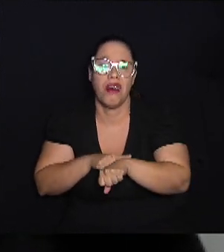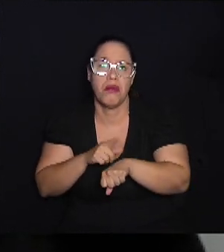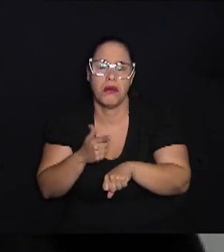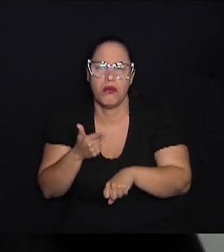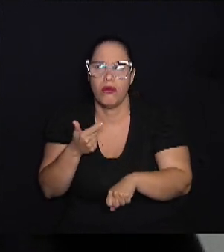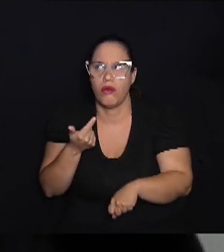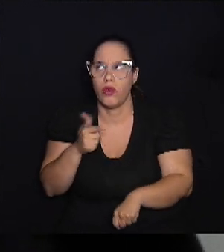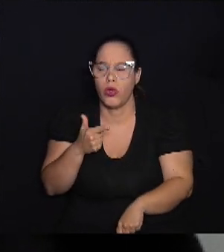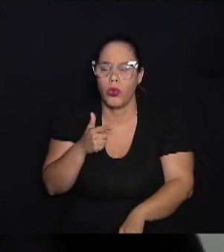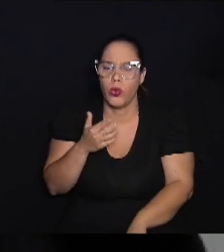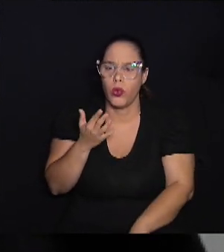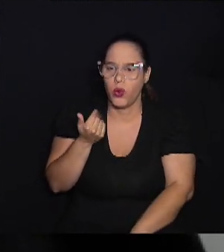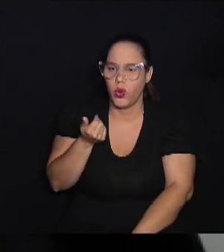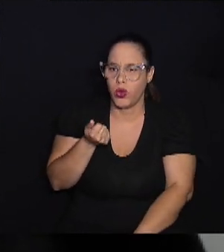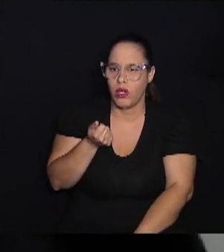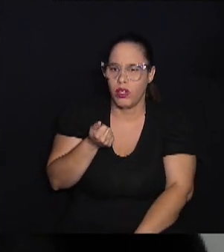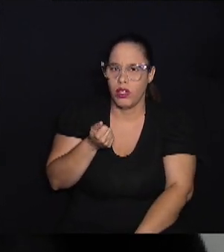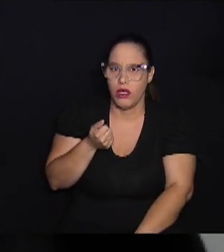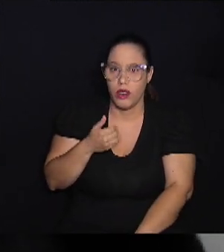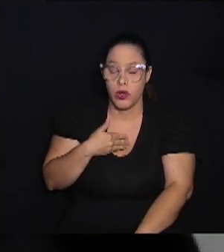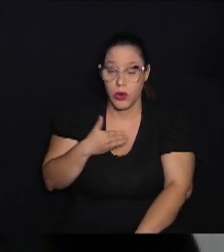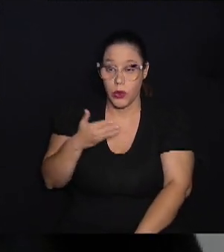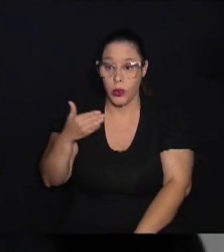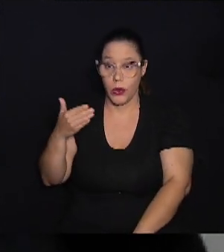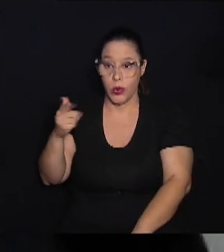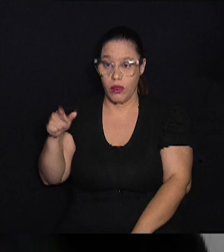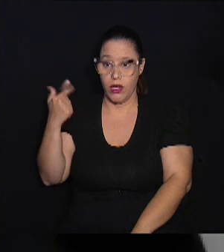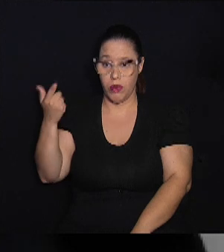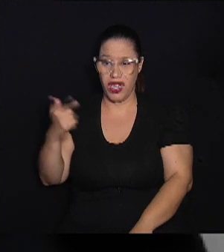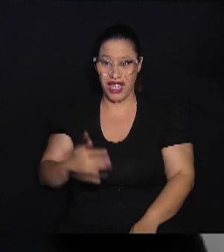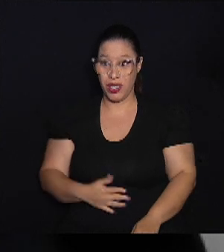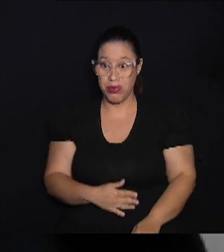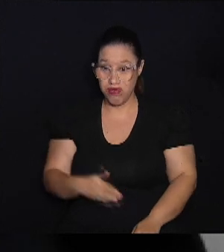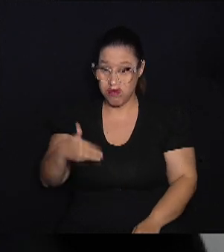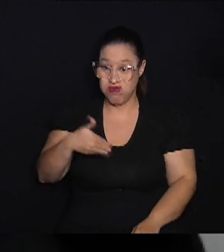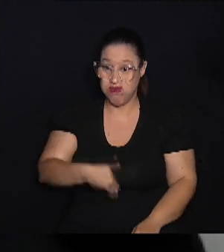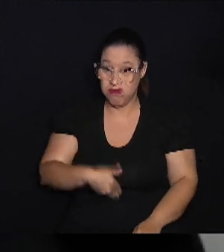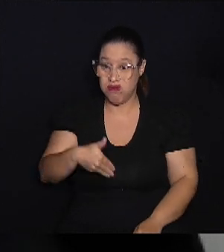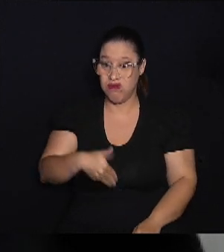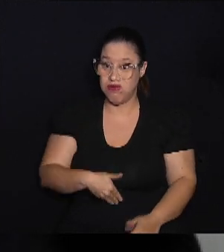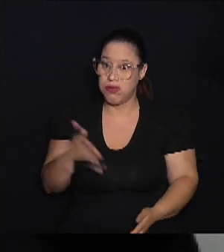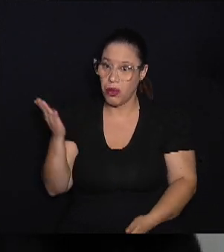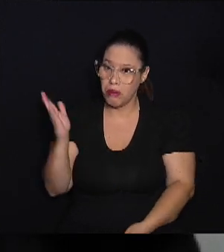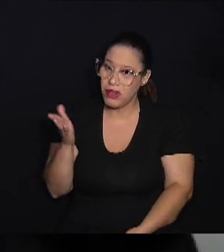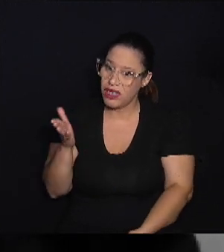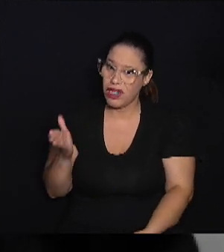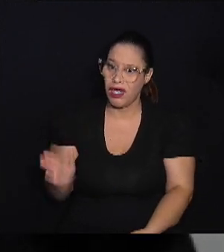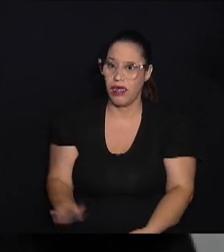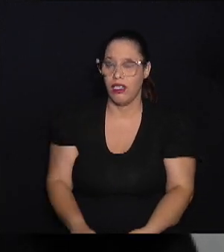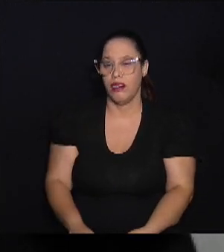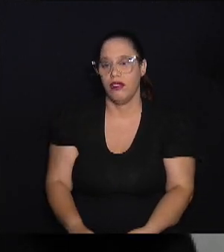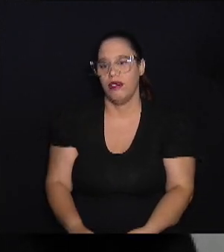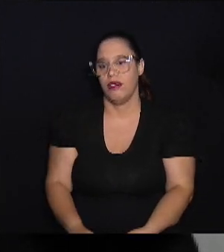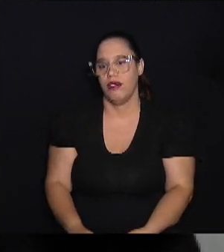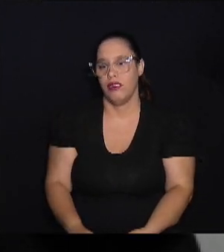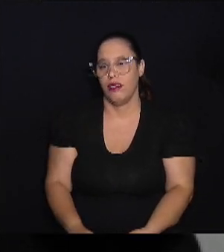uma ingesta calórica muito alta e depois você tem muita fome, né? Não é aquela coisa, nossa, eu fico saciada por bastante tempo.